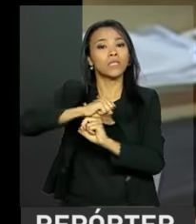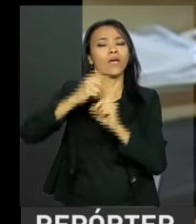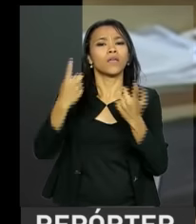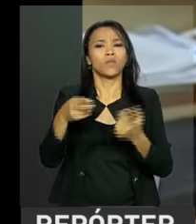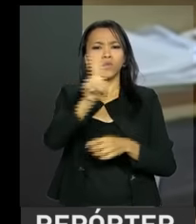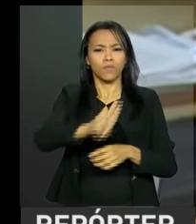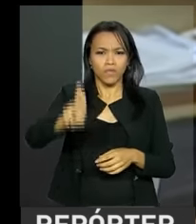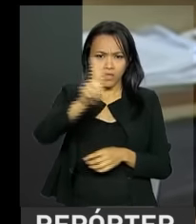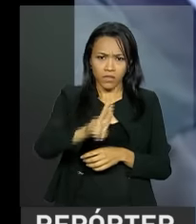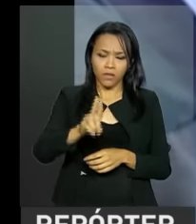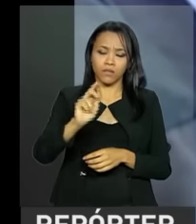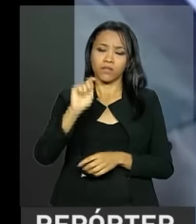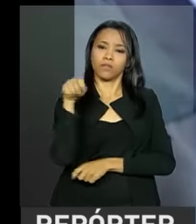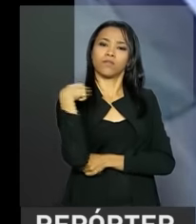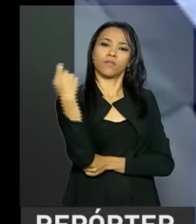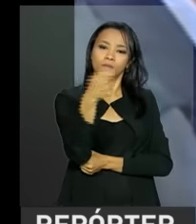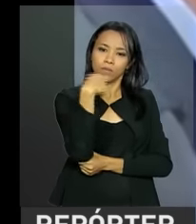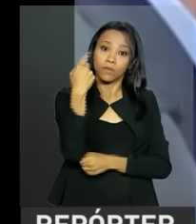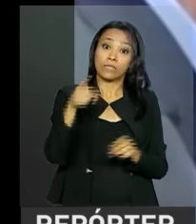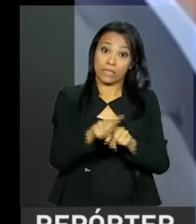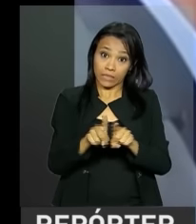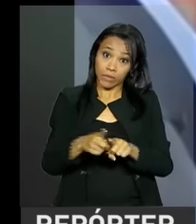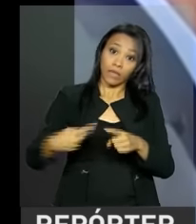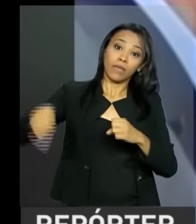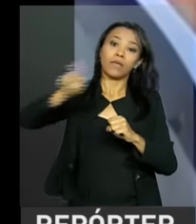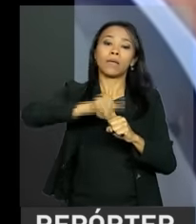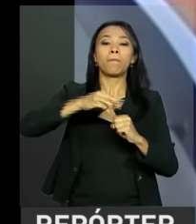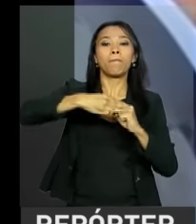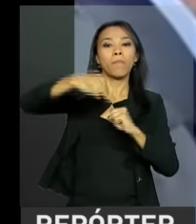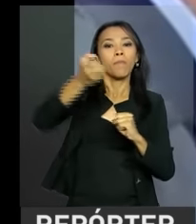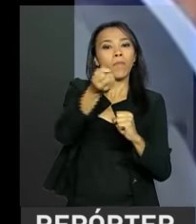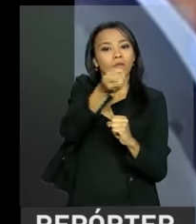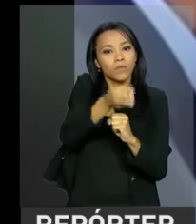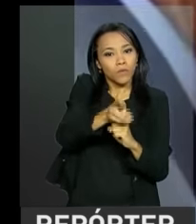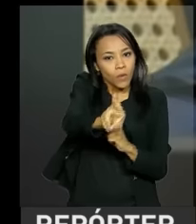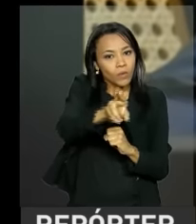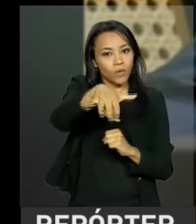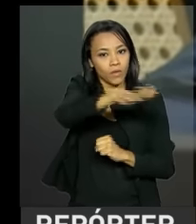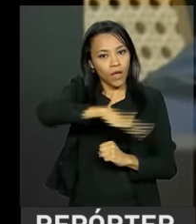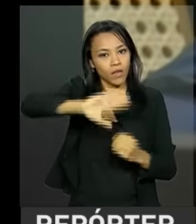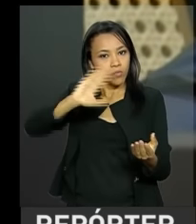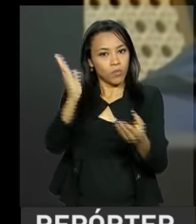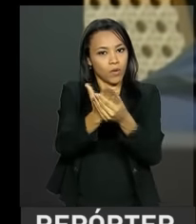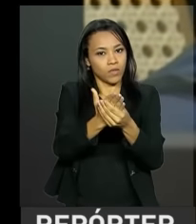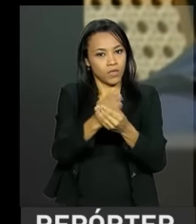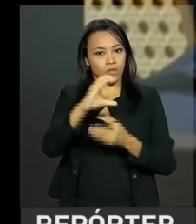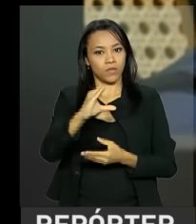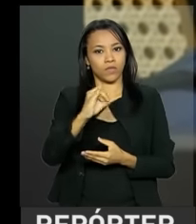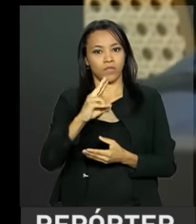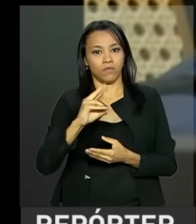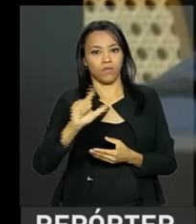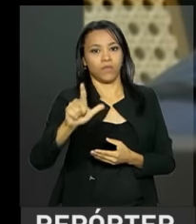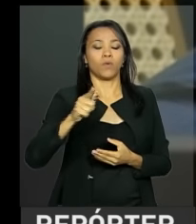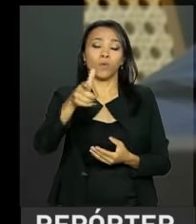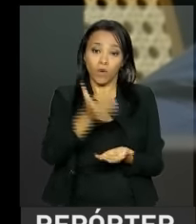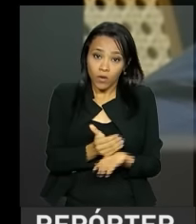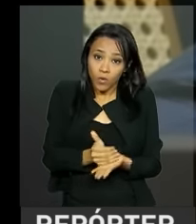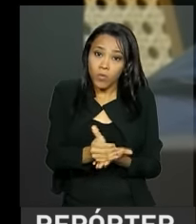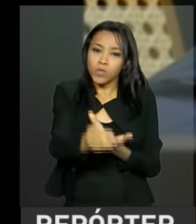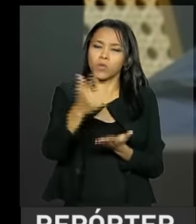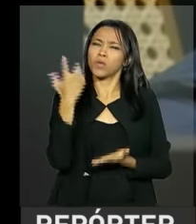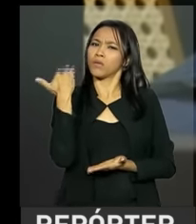Federal do Rio Grande do Sul e mestre e doutor em direito processual civil ele iniciou a carreira no poder judiciário